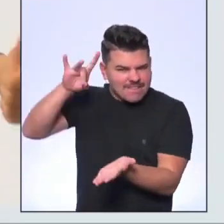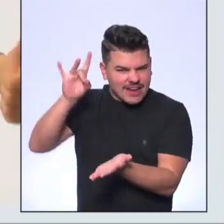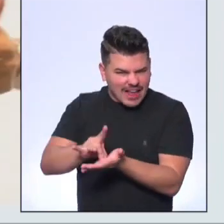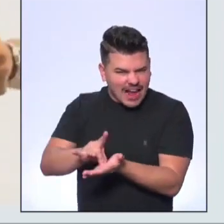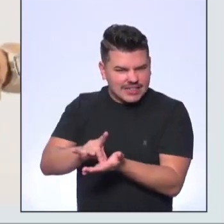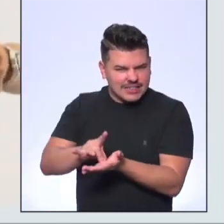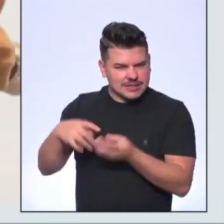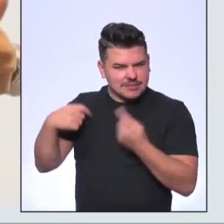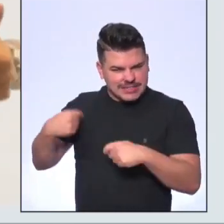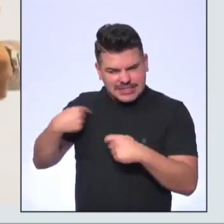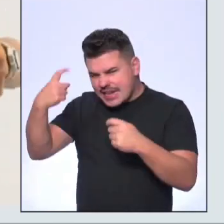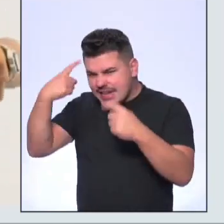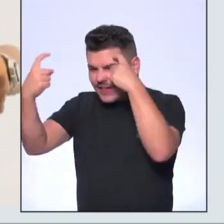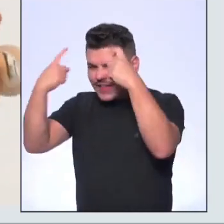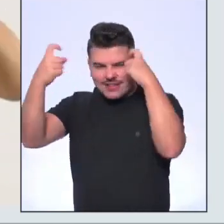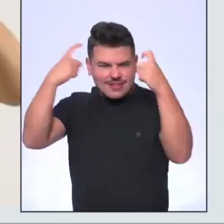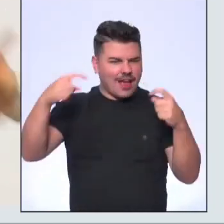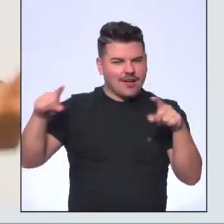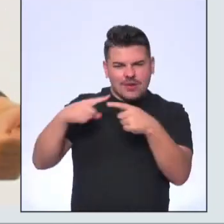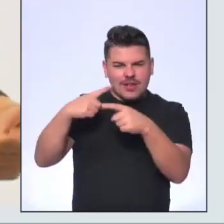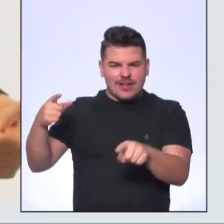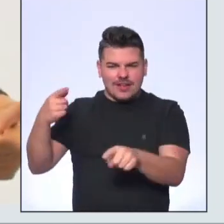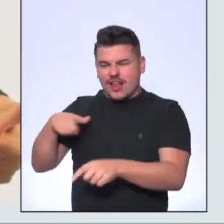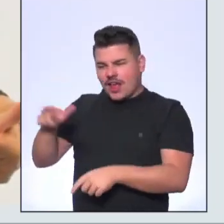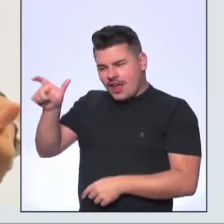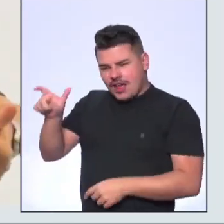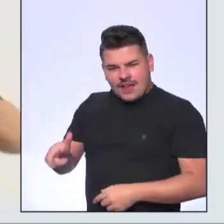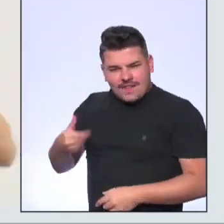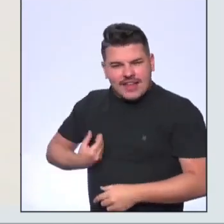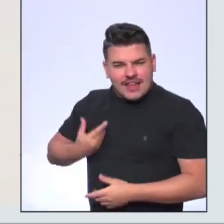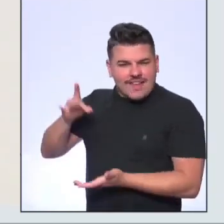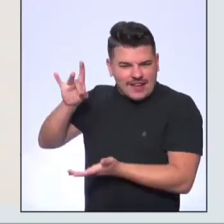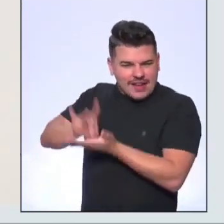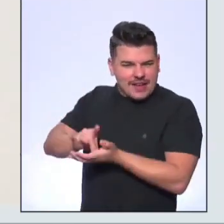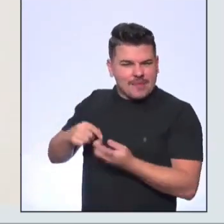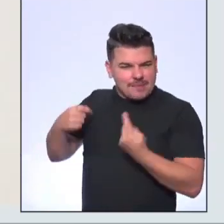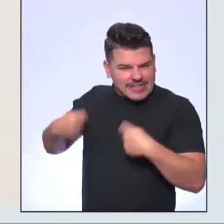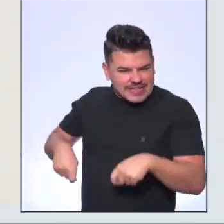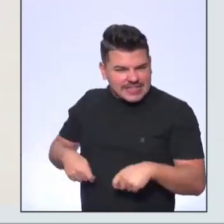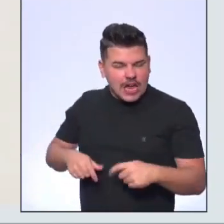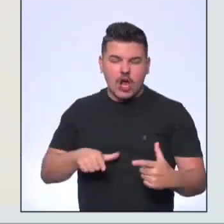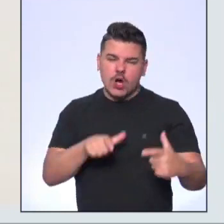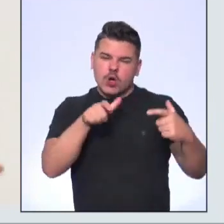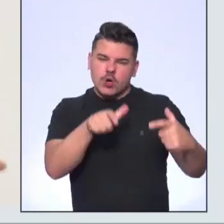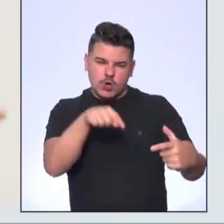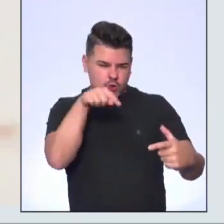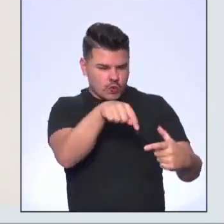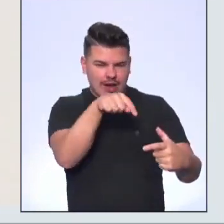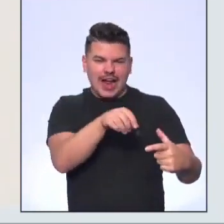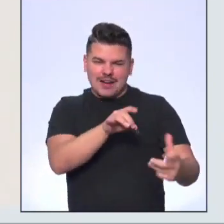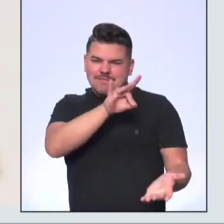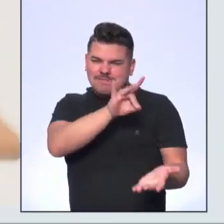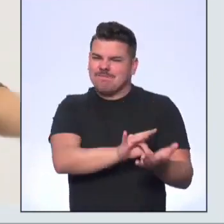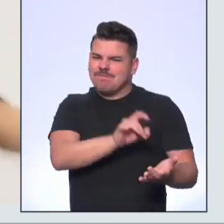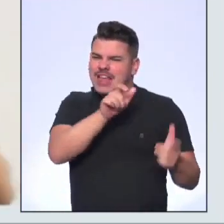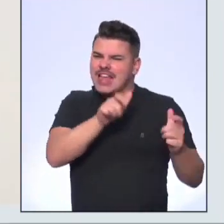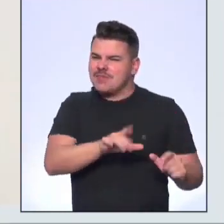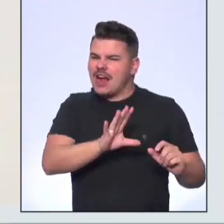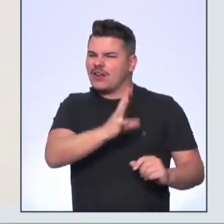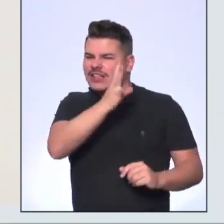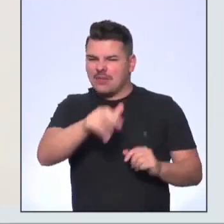essa pessoa que ele deu o nome realmente tenha existido, que esse local realmente seja daquela maneira,